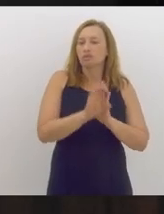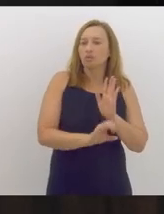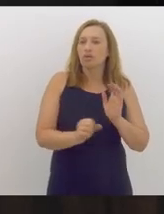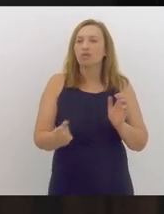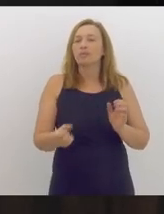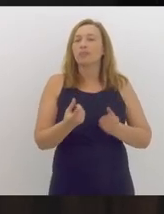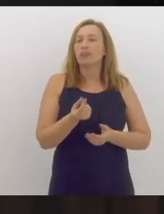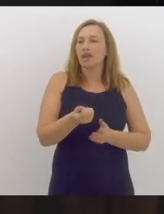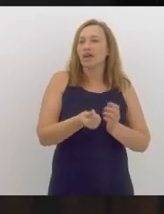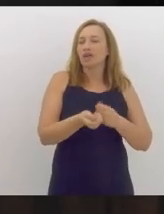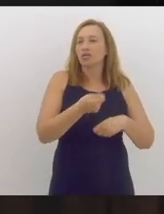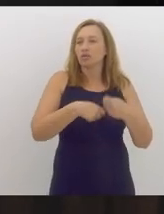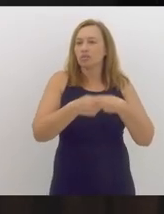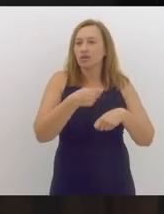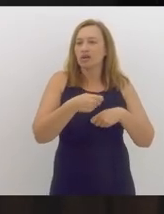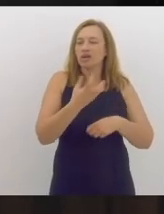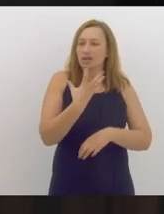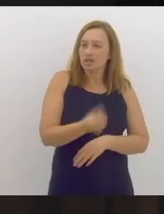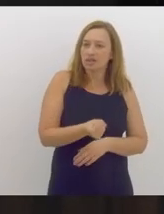economia, favorável.